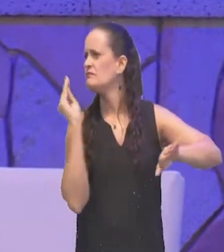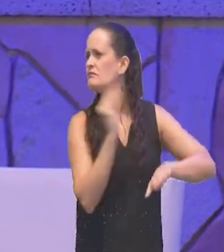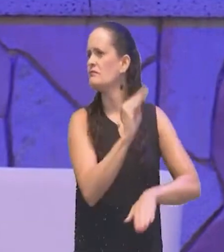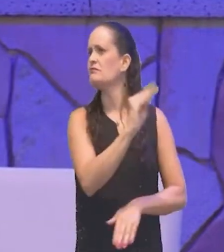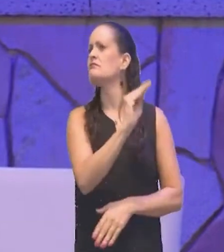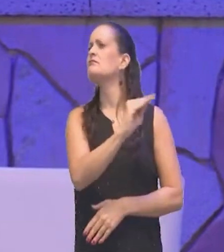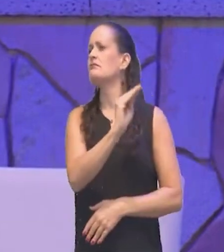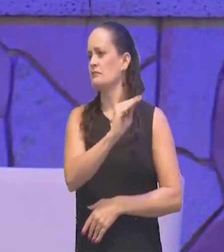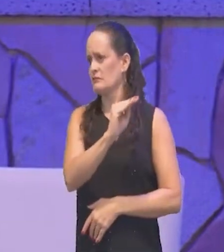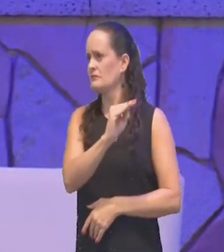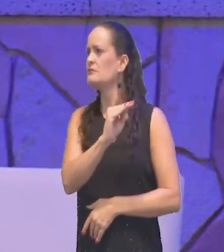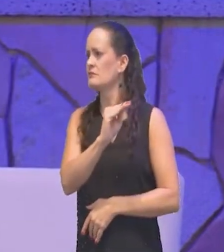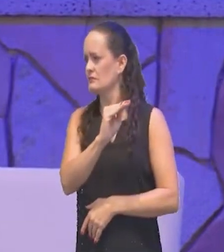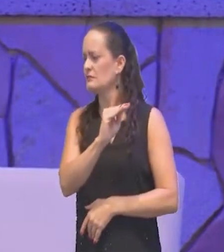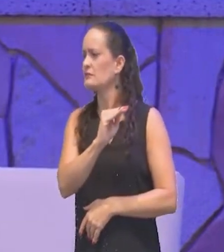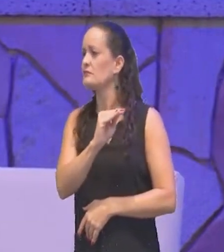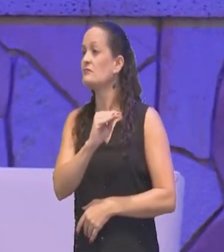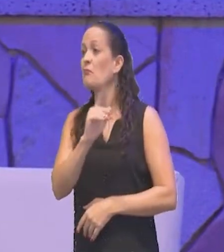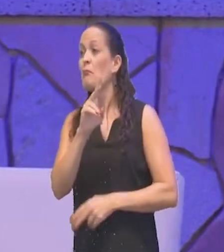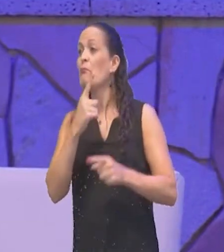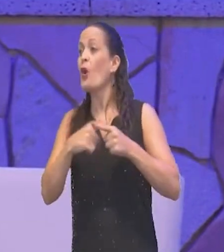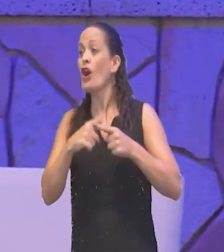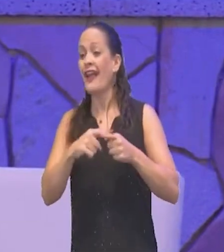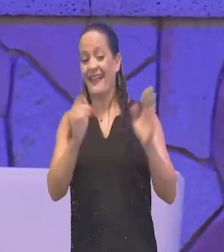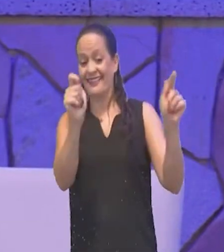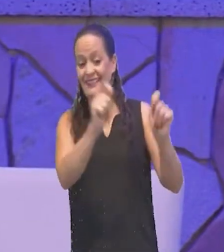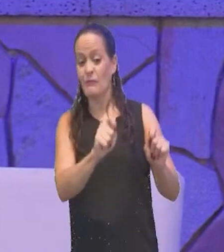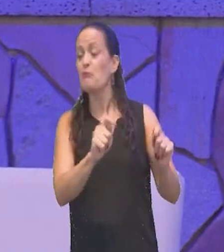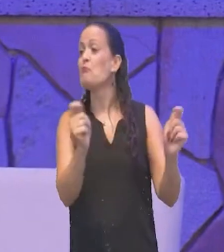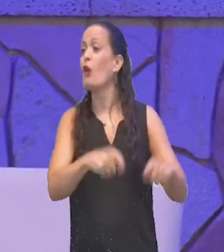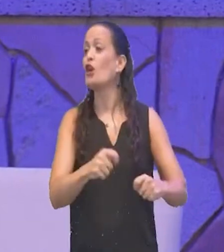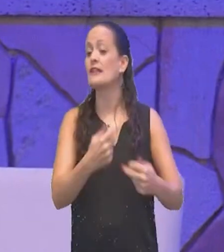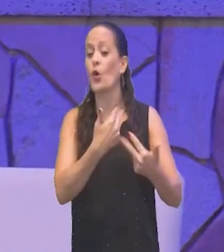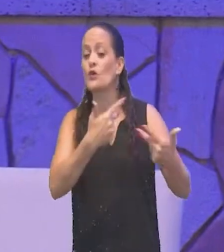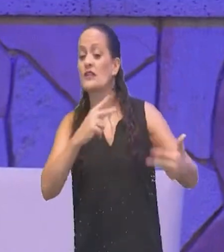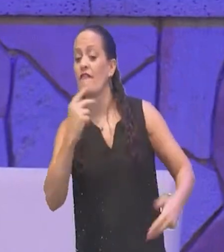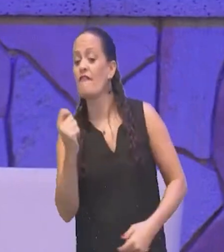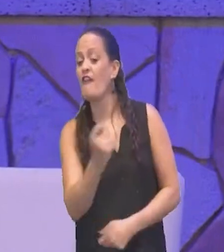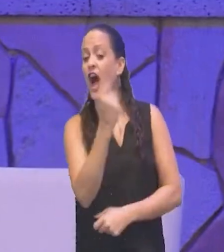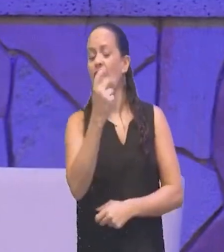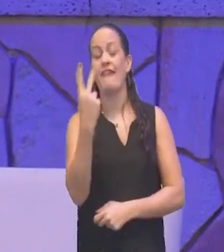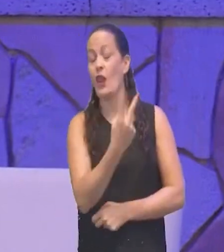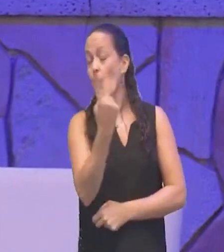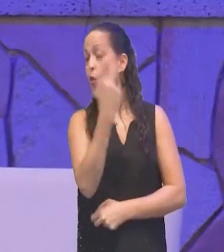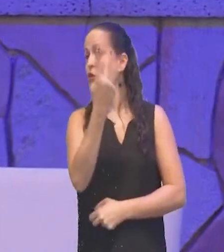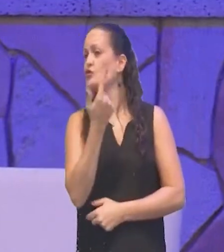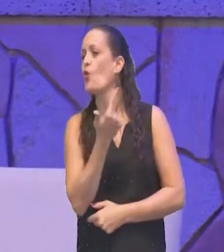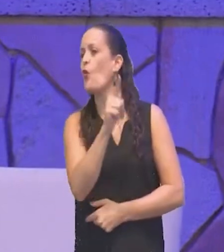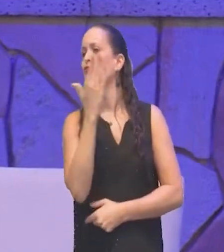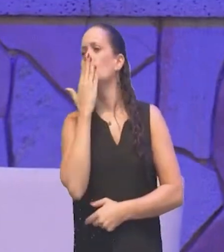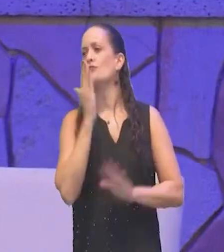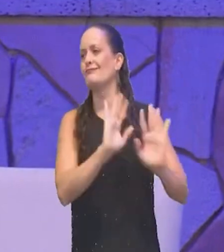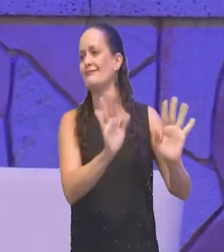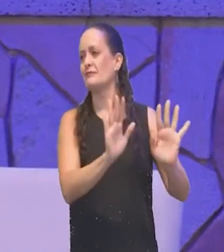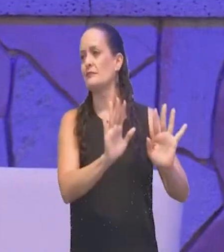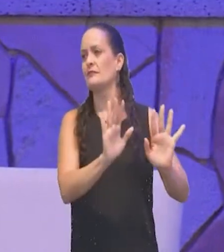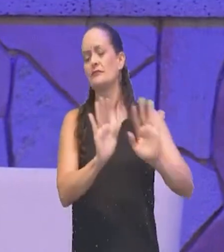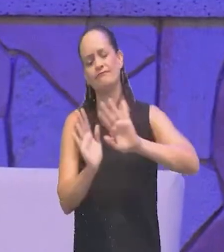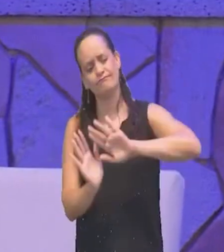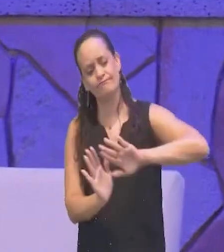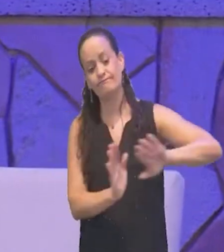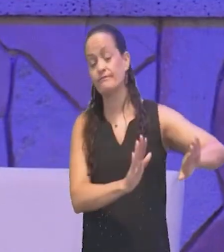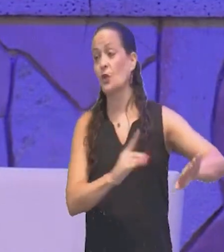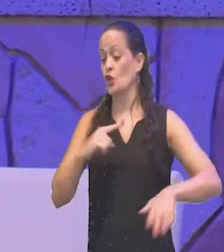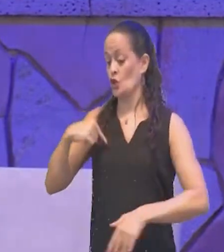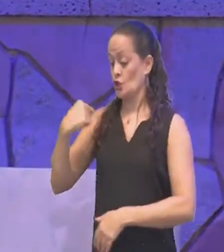que podem ser representados por valores que nós estamos permitindo dentro da nossa casa. O que nós precisamos fazer?